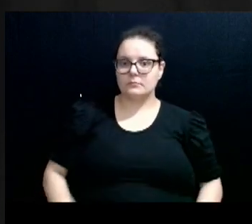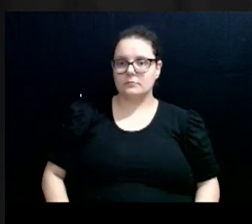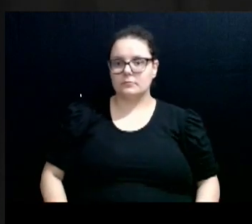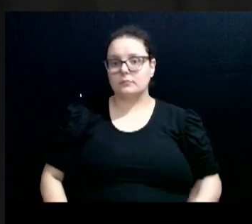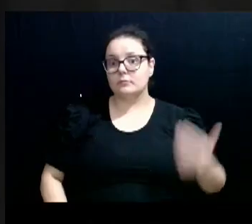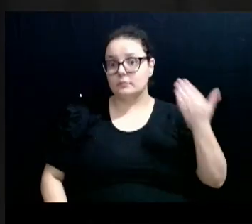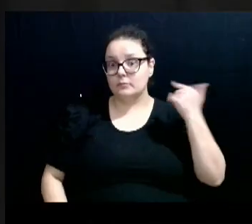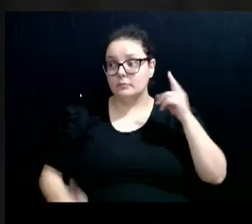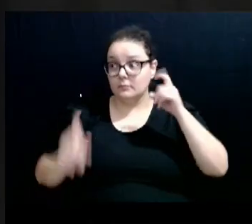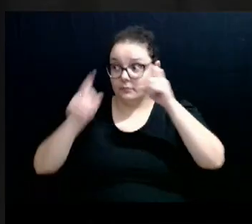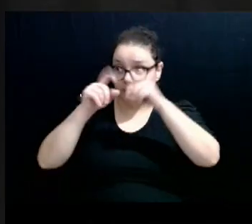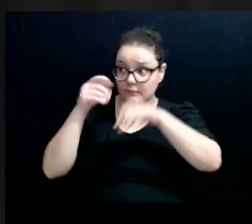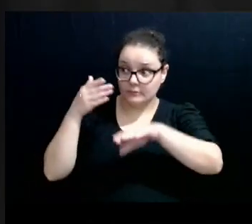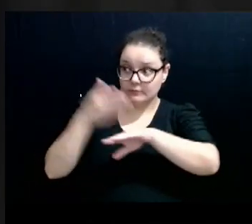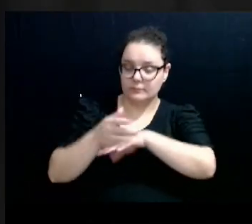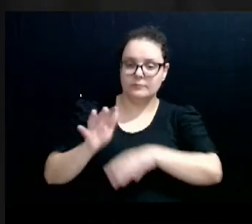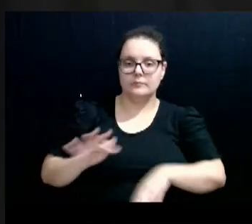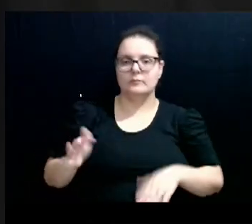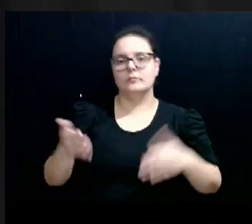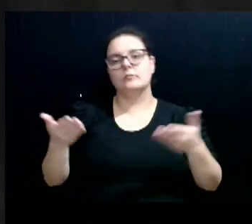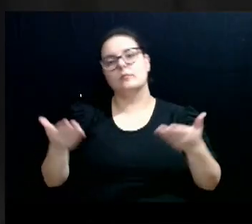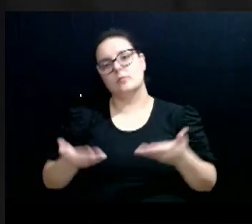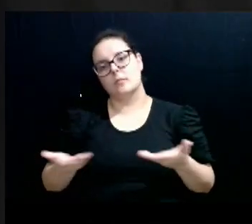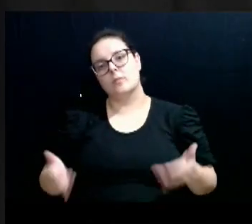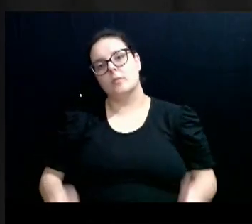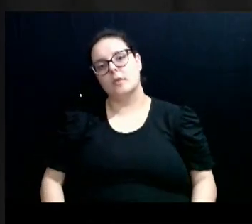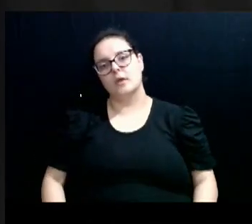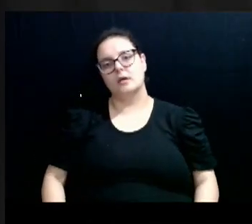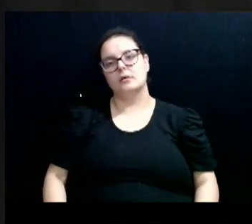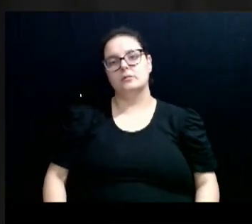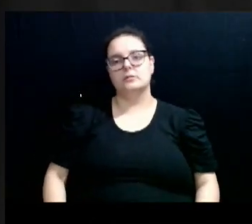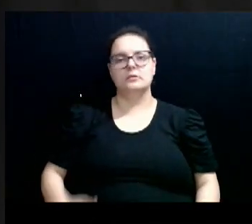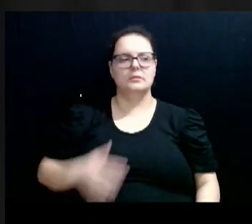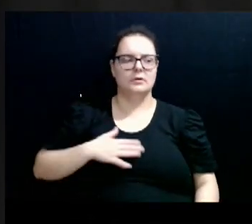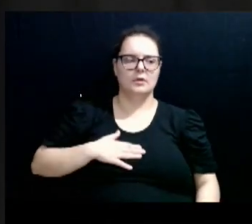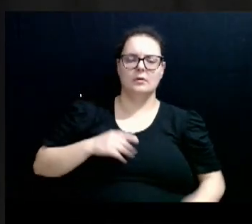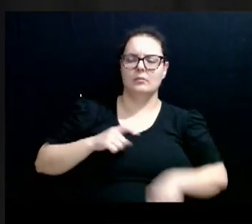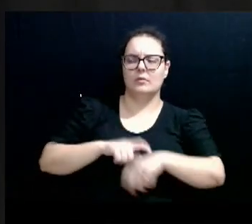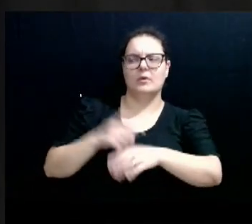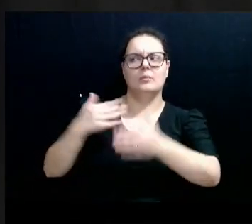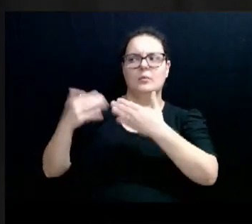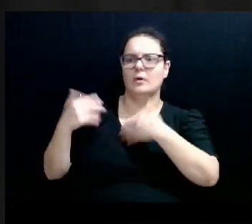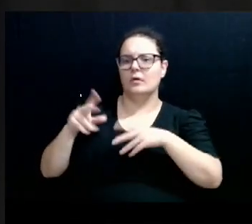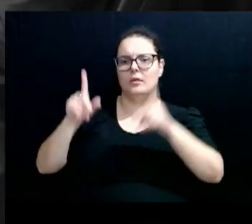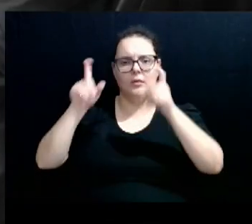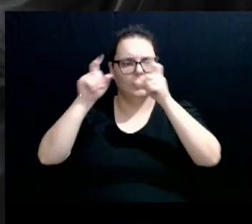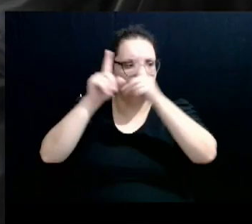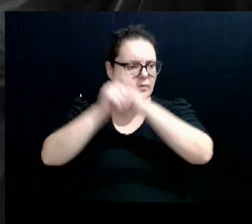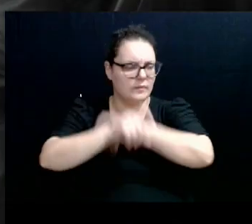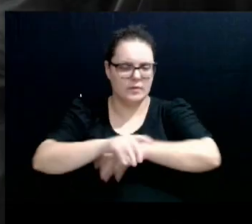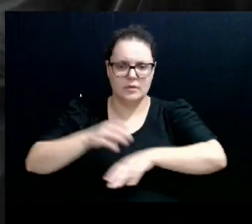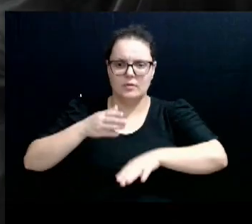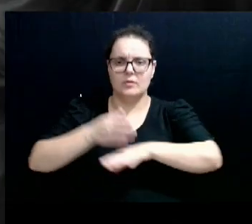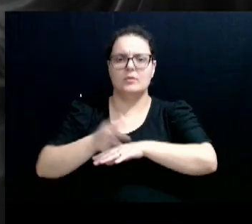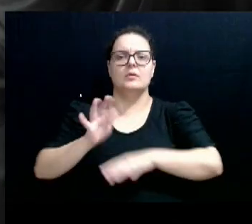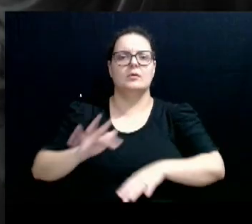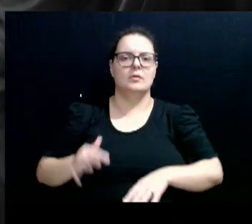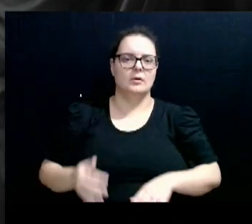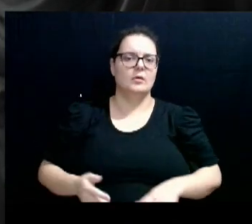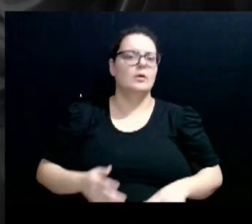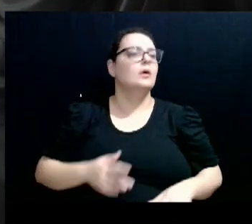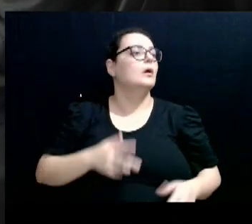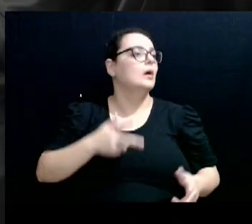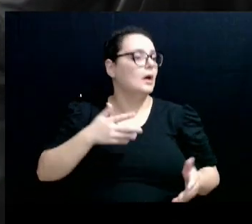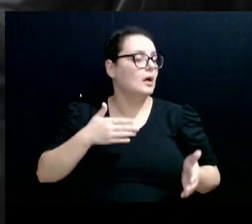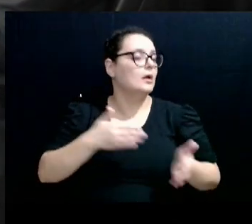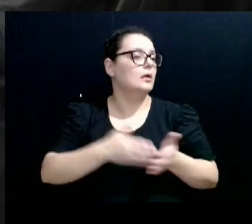faculdade. Hoje, da minha época, era um absurdo entrar na faculdade. Sim. Hoje existem tantas oportunidades. Mesmo a particular era muito difícil antes,